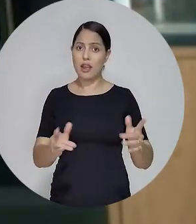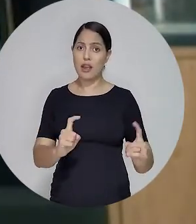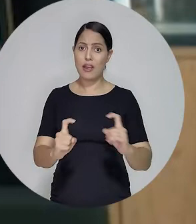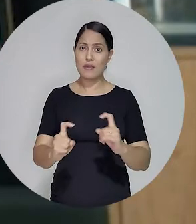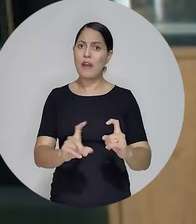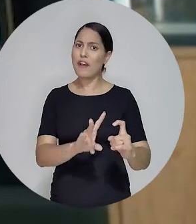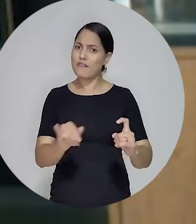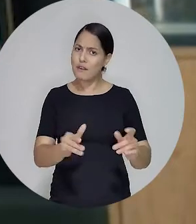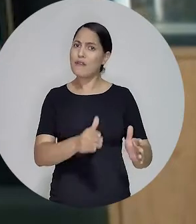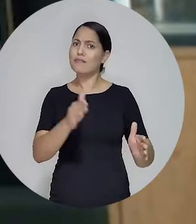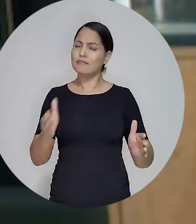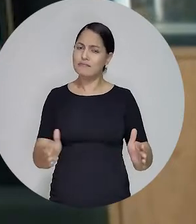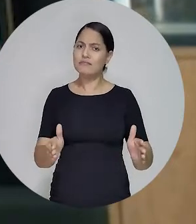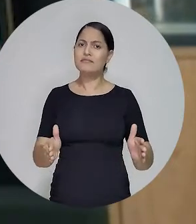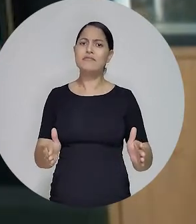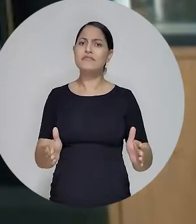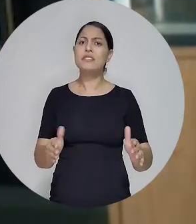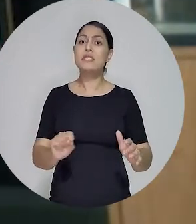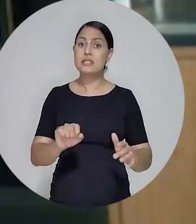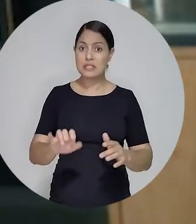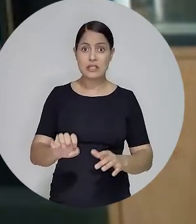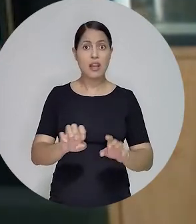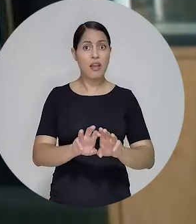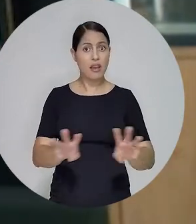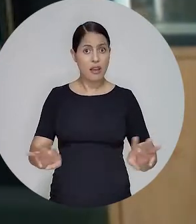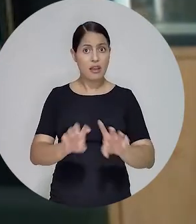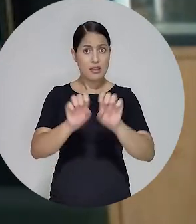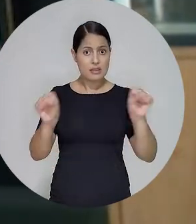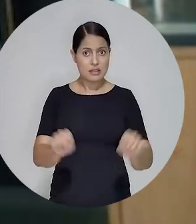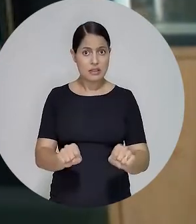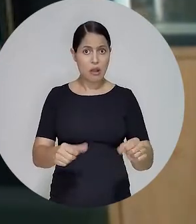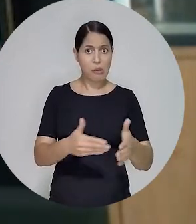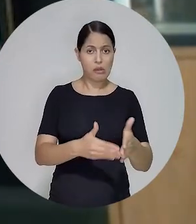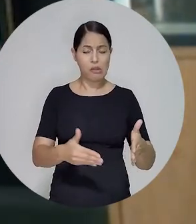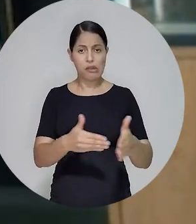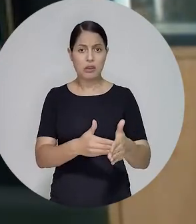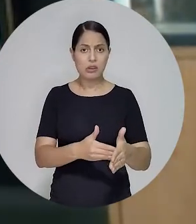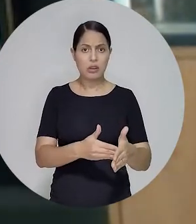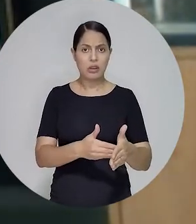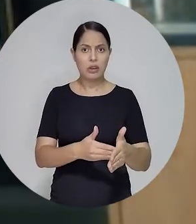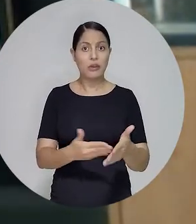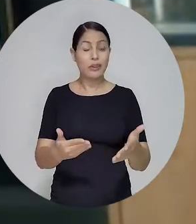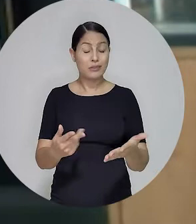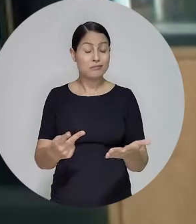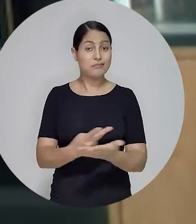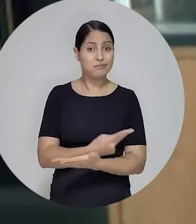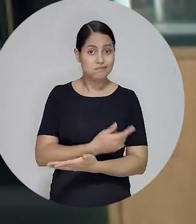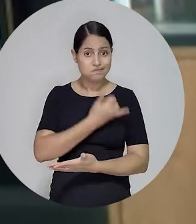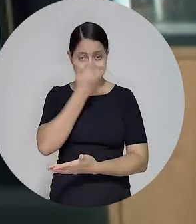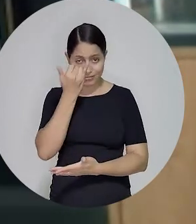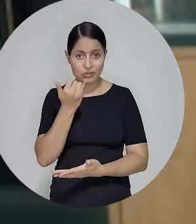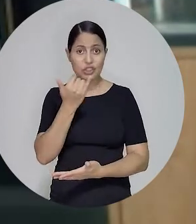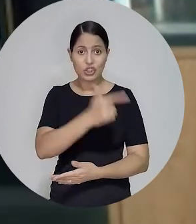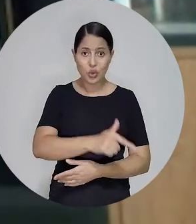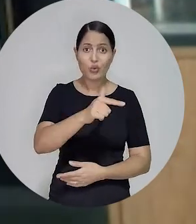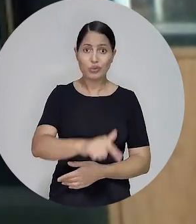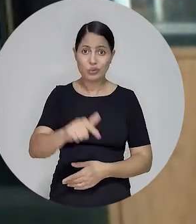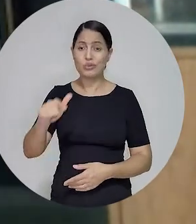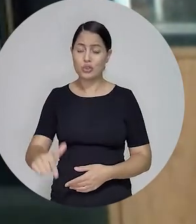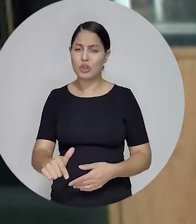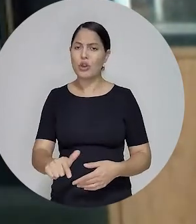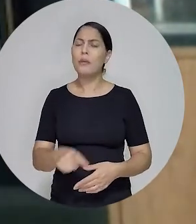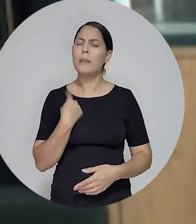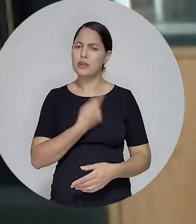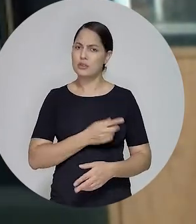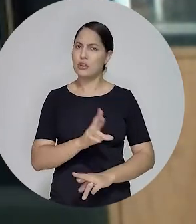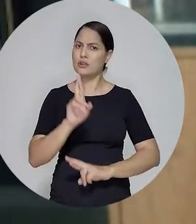prazos administrativos eles serão prorrogados quando houver indisponibilidade do sistema, o que vem ocorrendo de forma frequente e